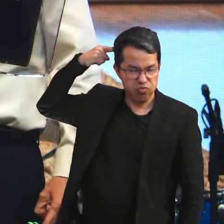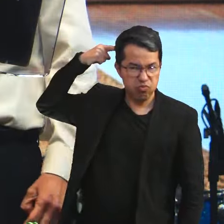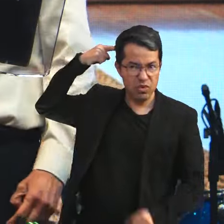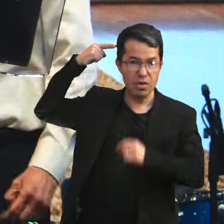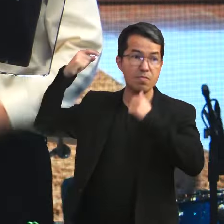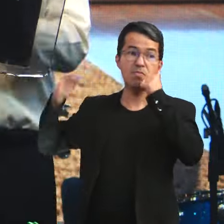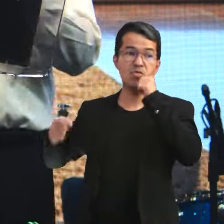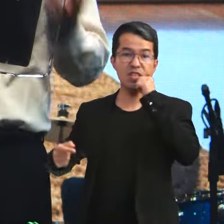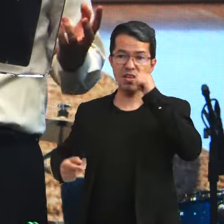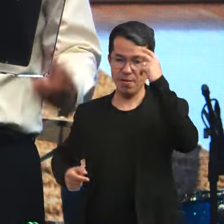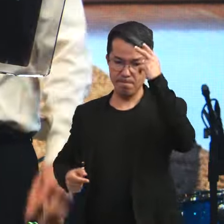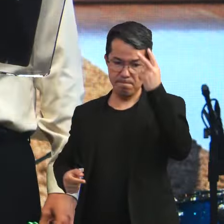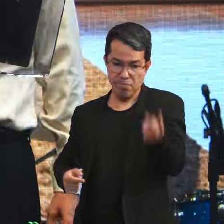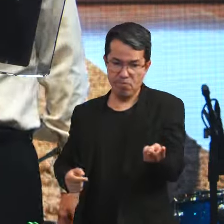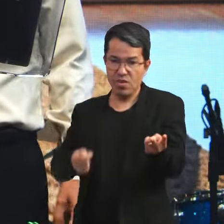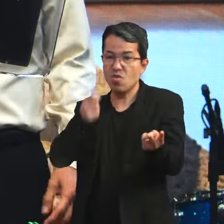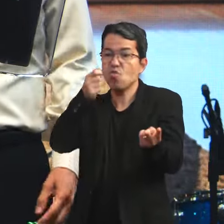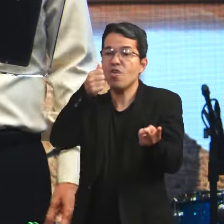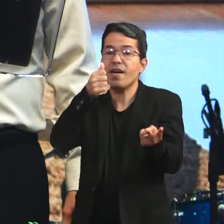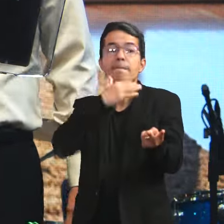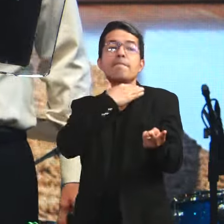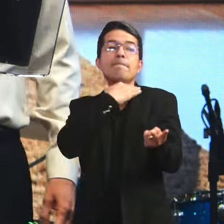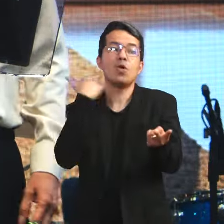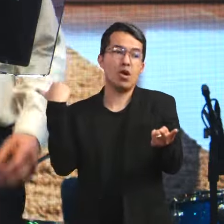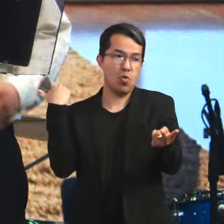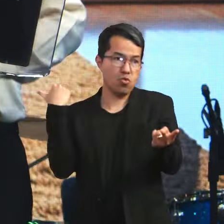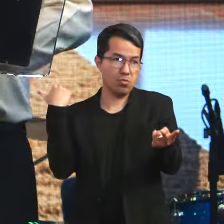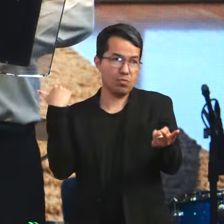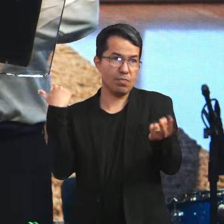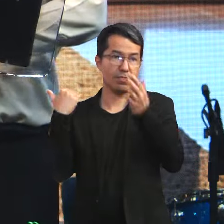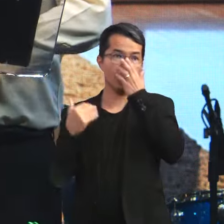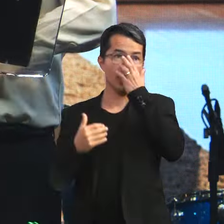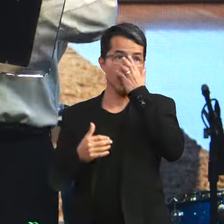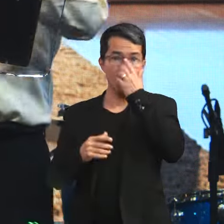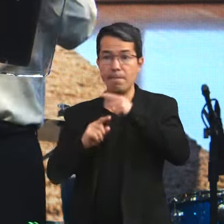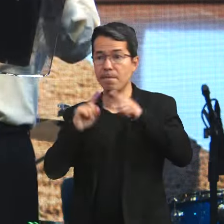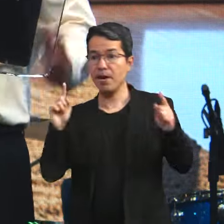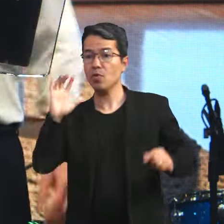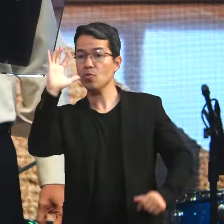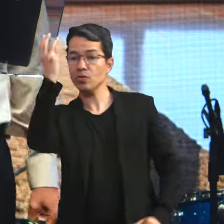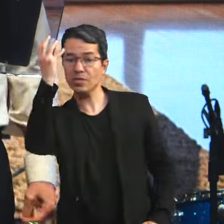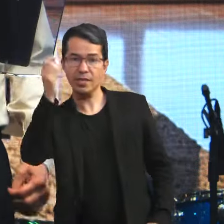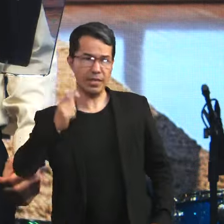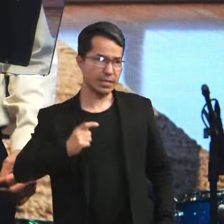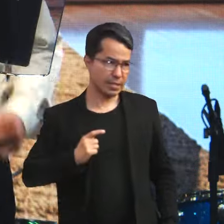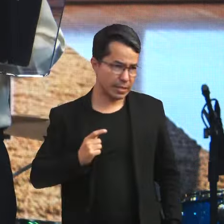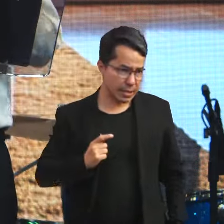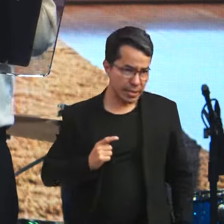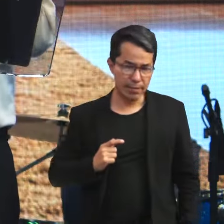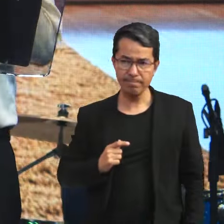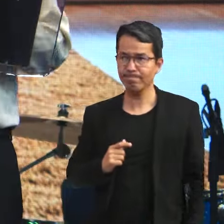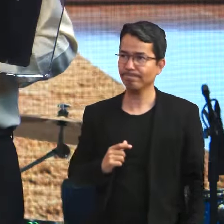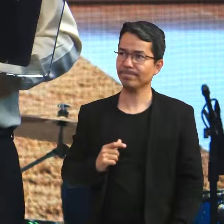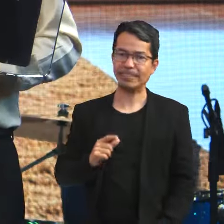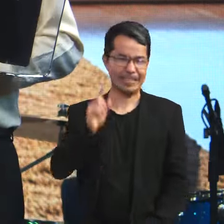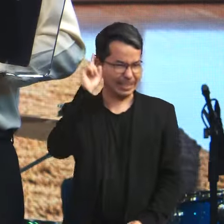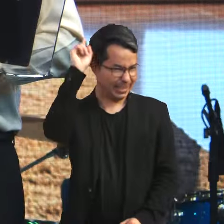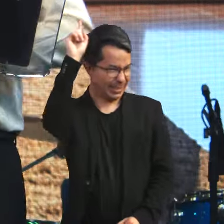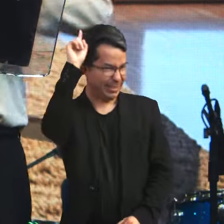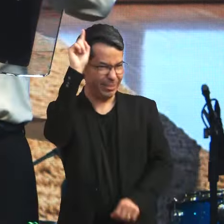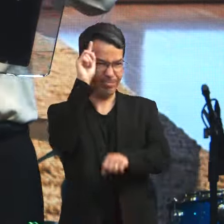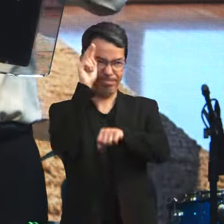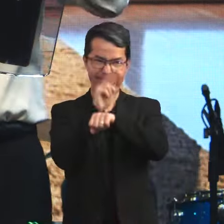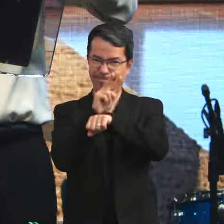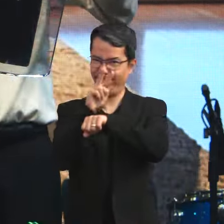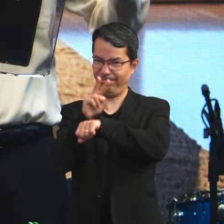dela qu mata quase a mata Pero de maneira providencial mas de maneira que foi a providência